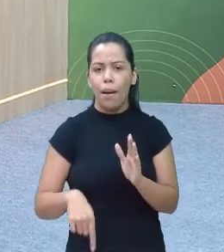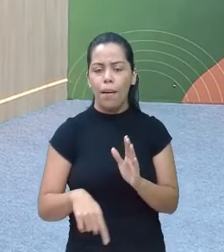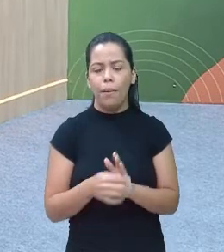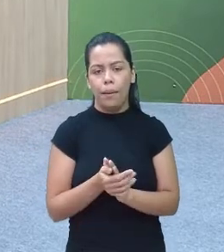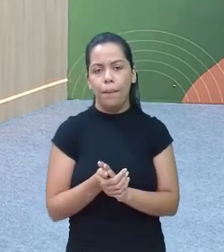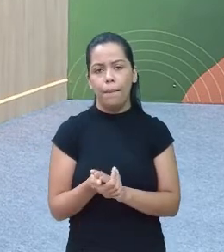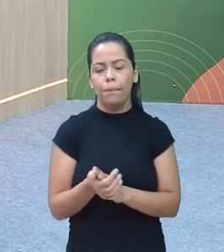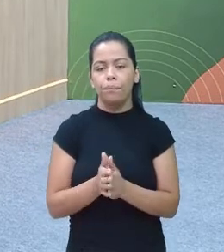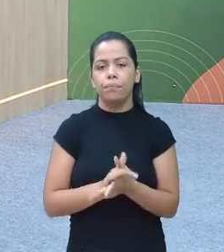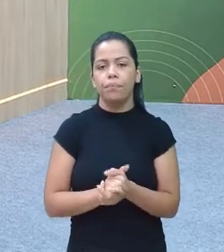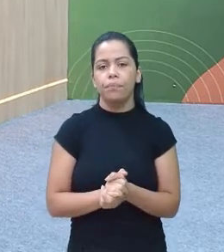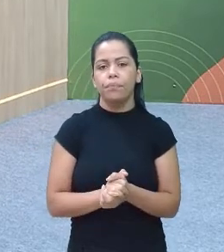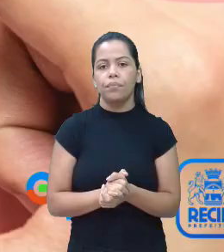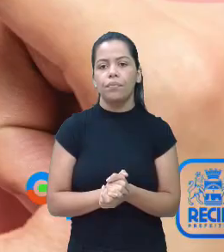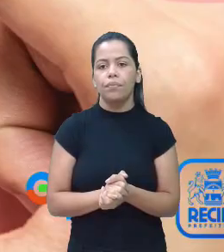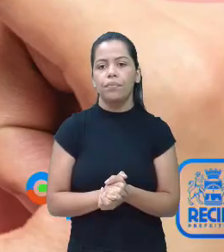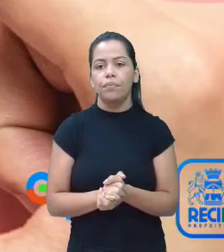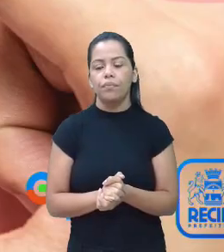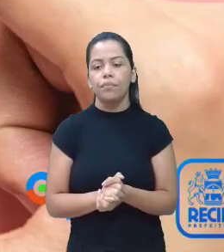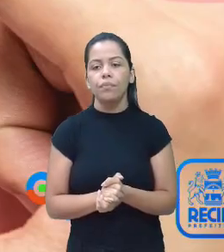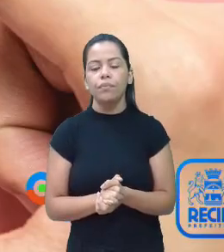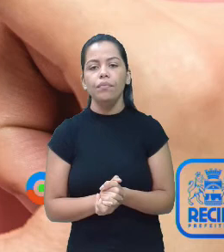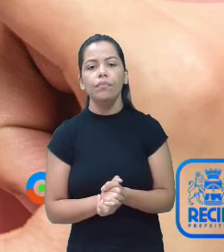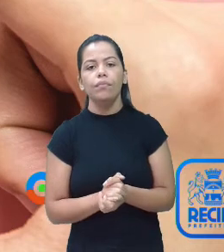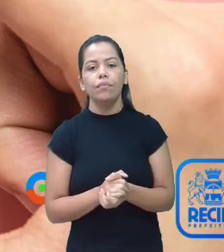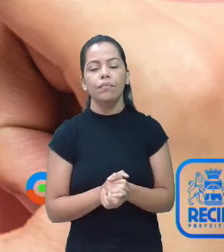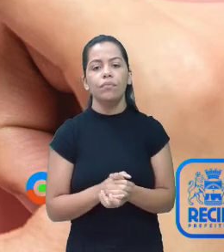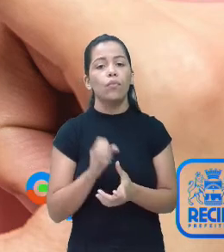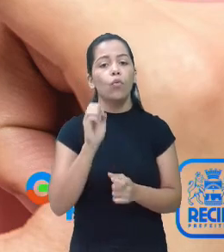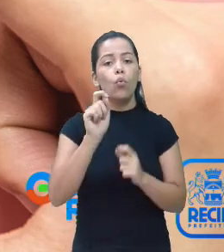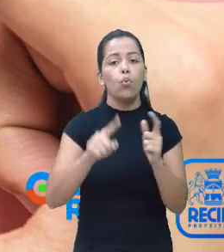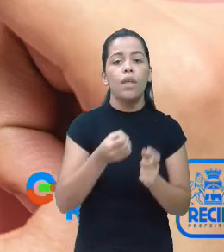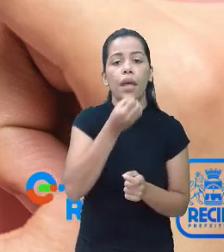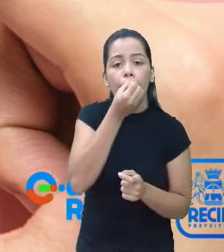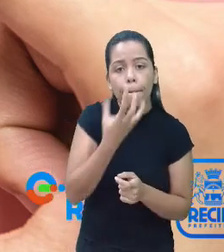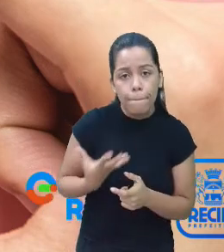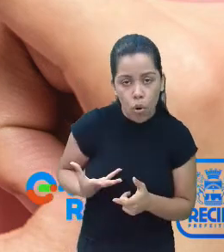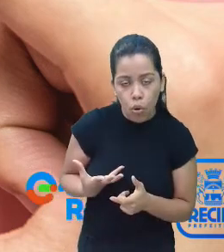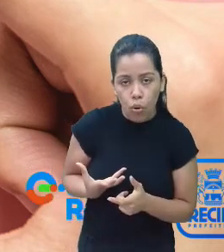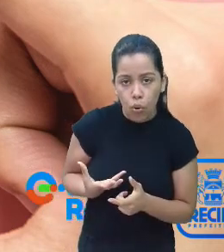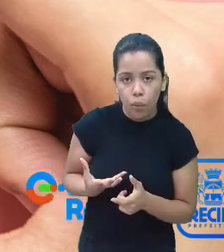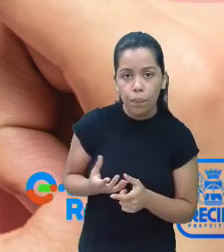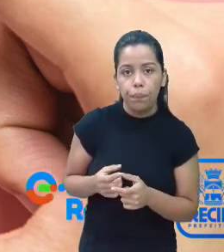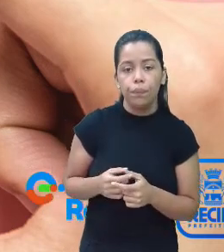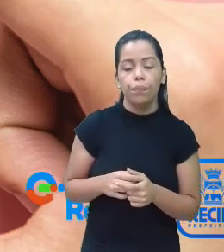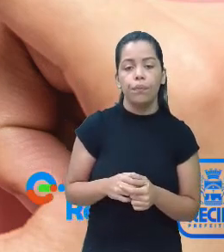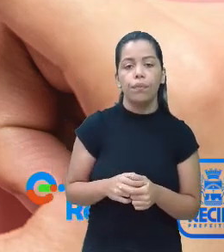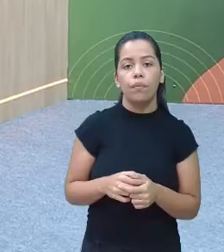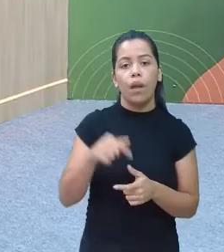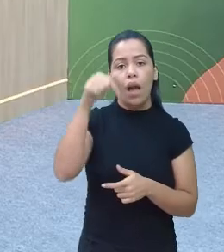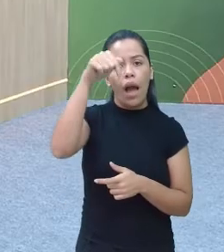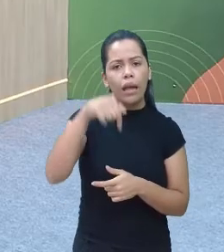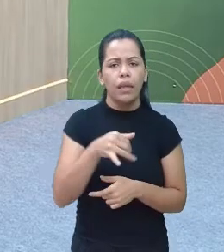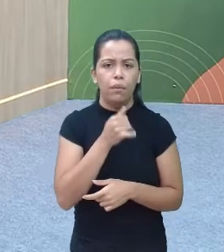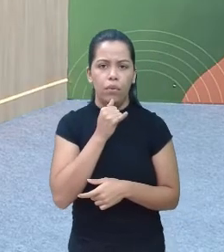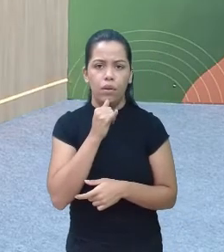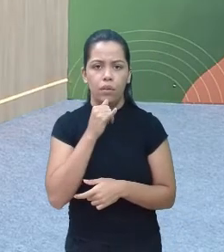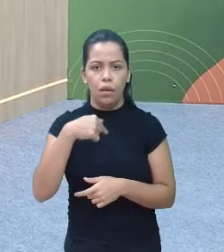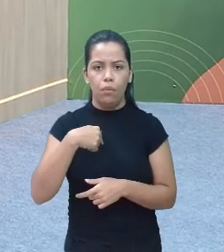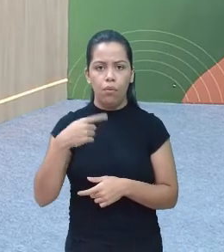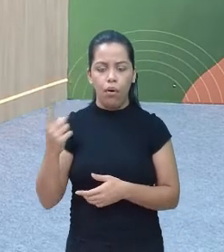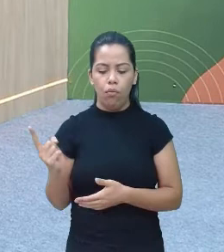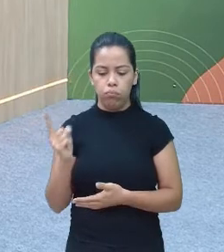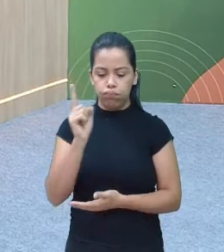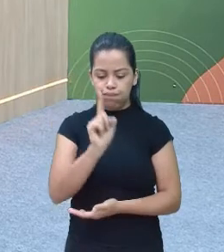plataformas digitais. São esses pontos positivos. Ele é muito inclusivo. Então, por exemplo, aqui eu estou dando uma aula e vocês